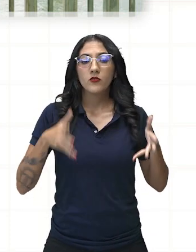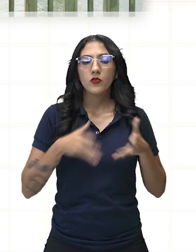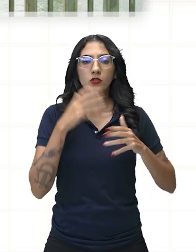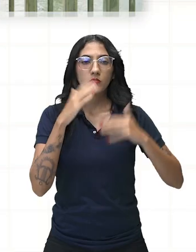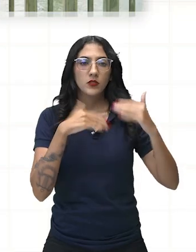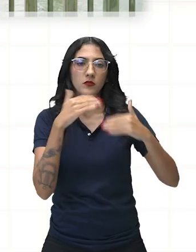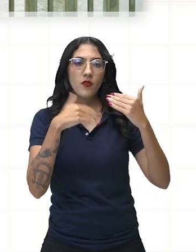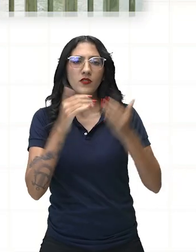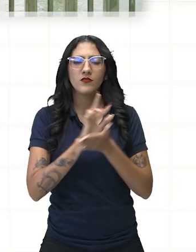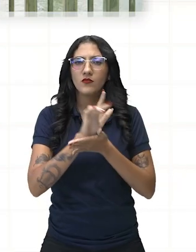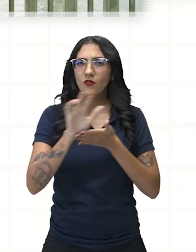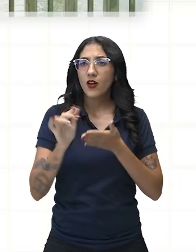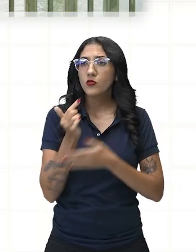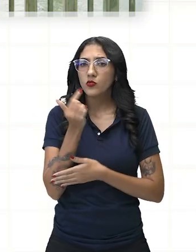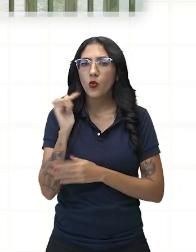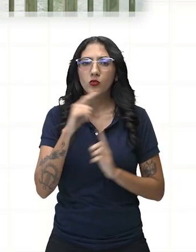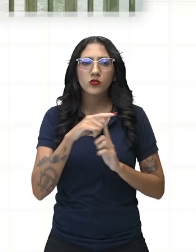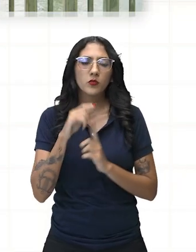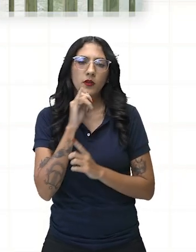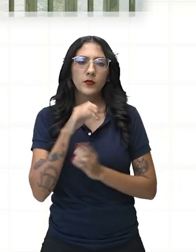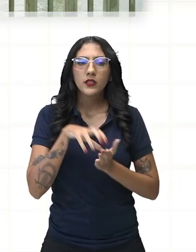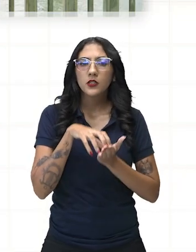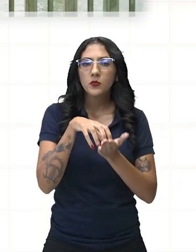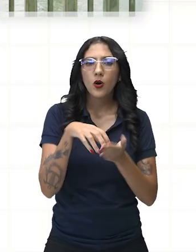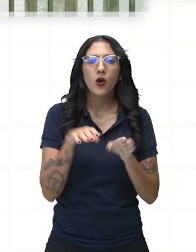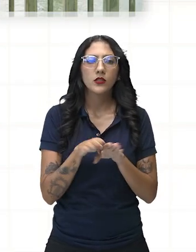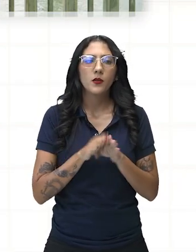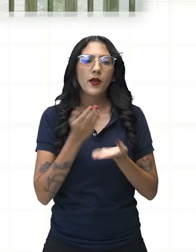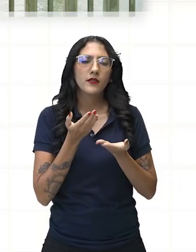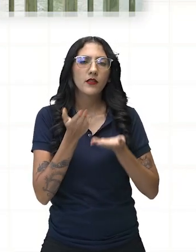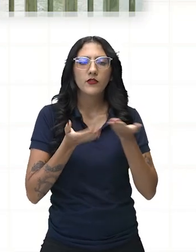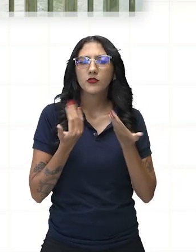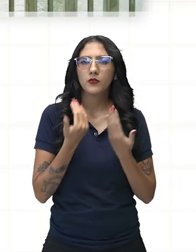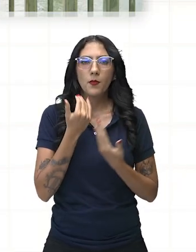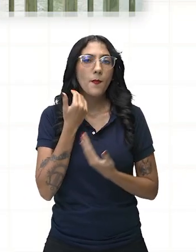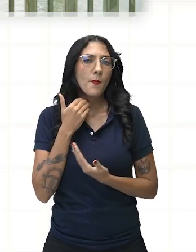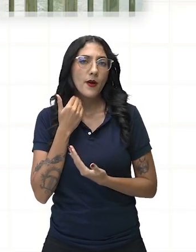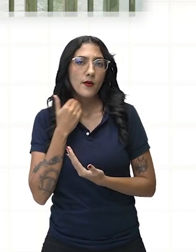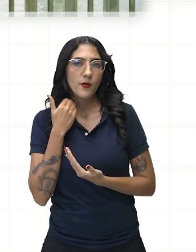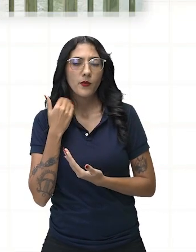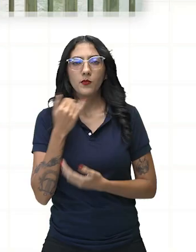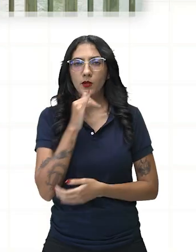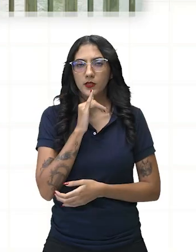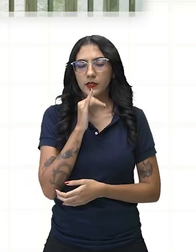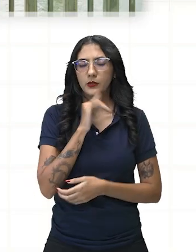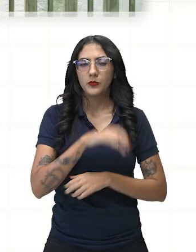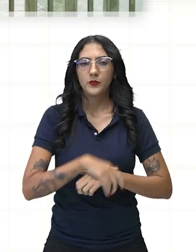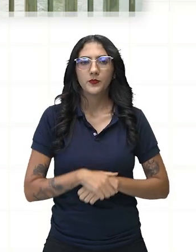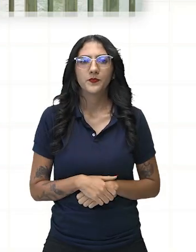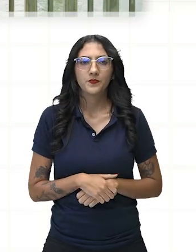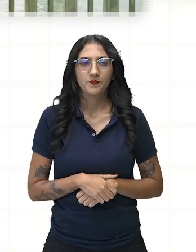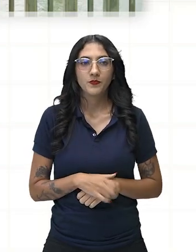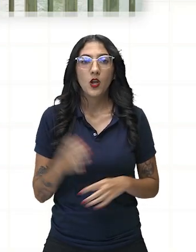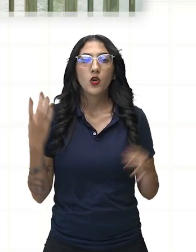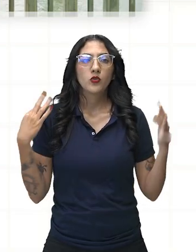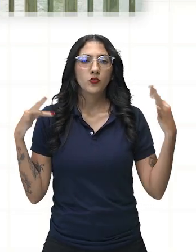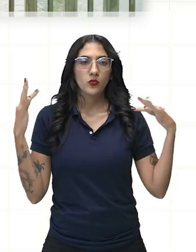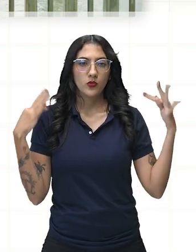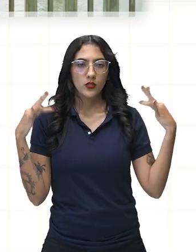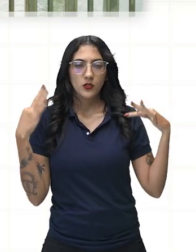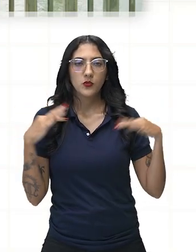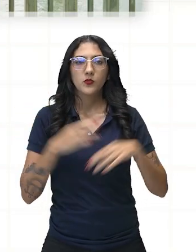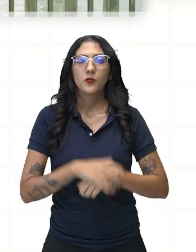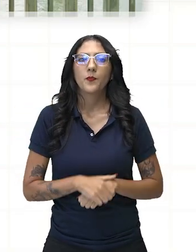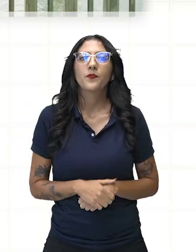desenvolvimento de uma série de outros serviços, como transporte e serviços bancários também. Turismo. A